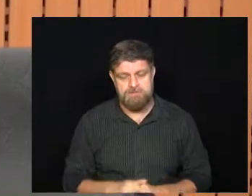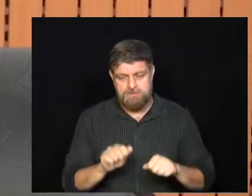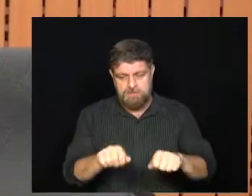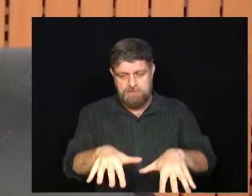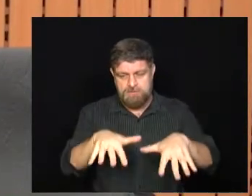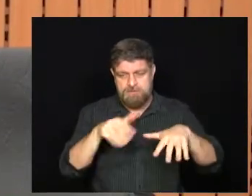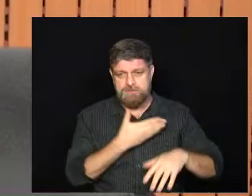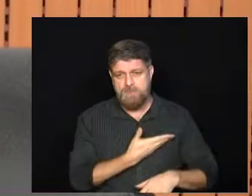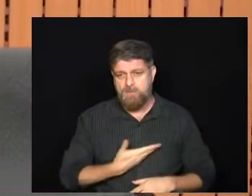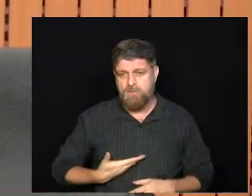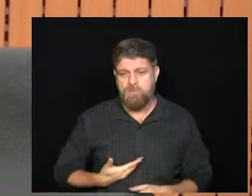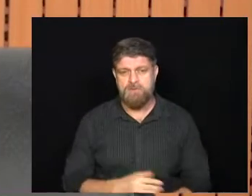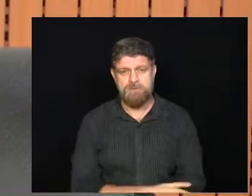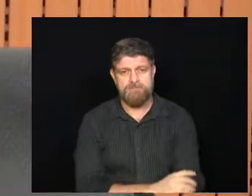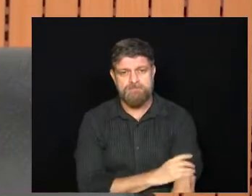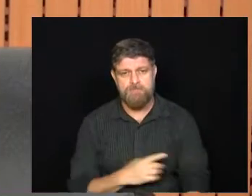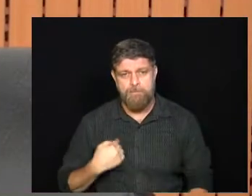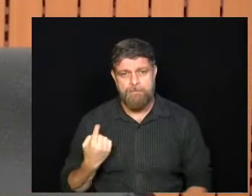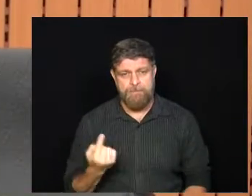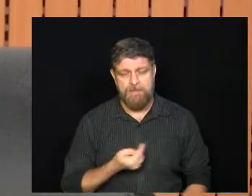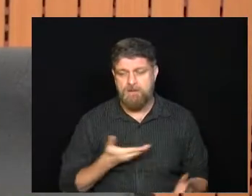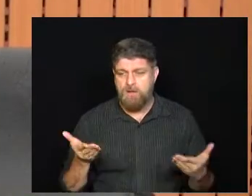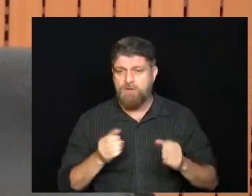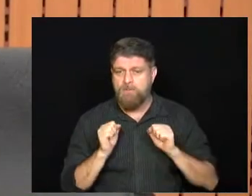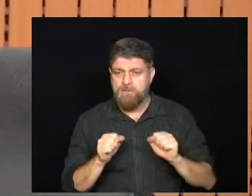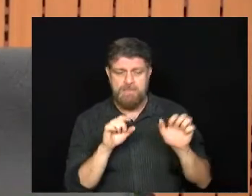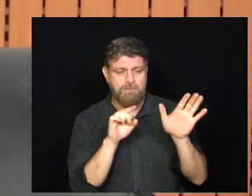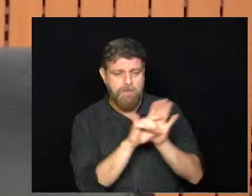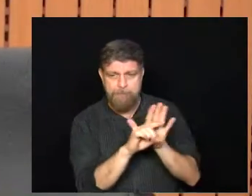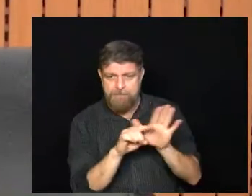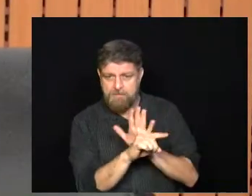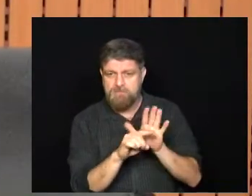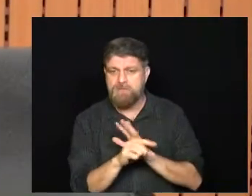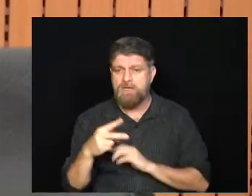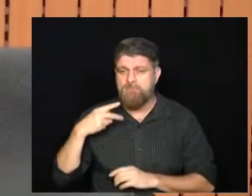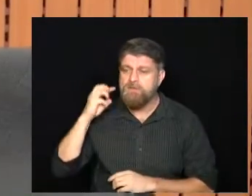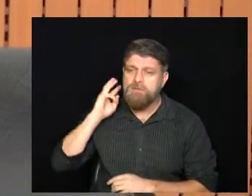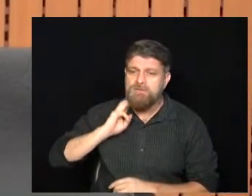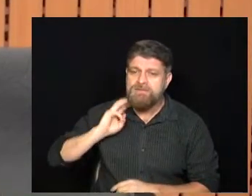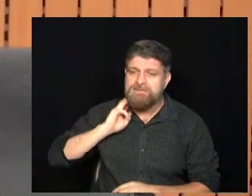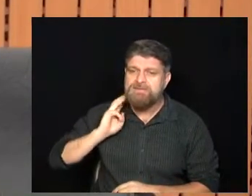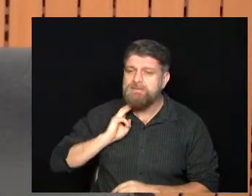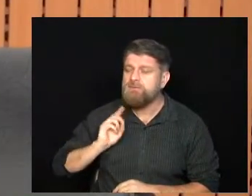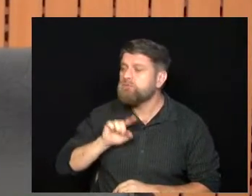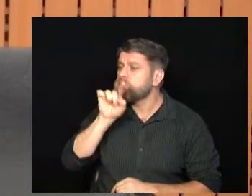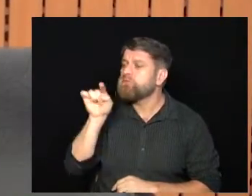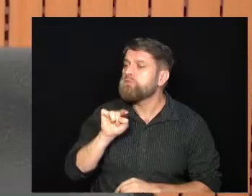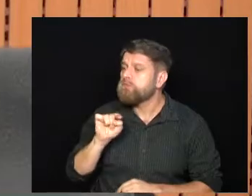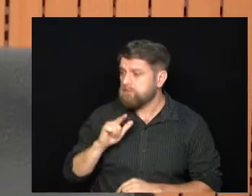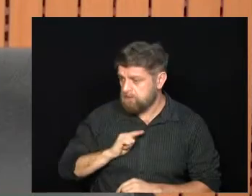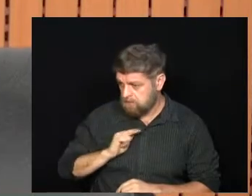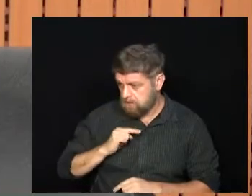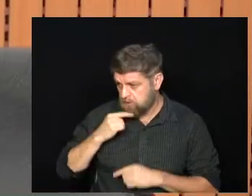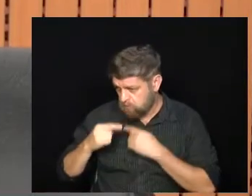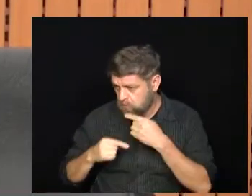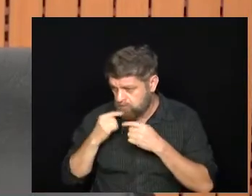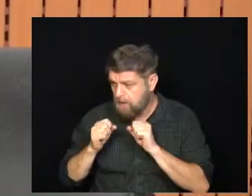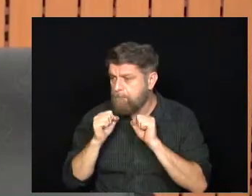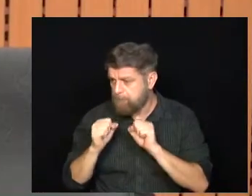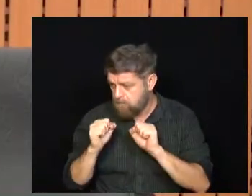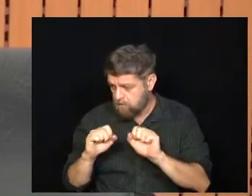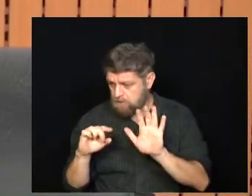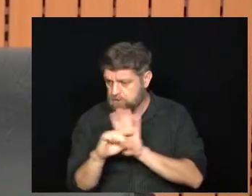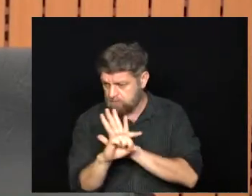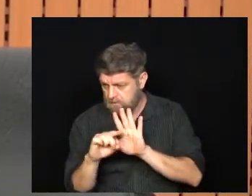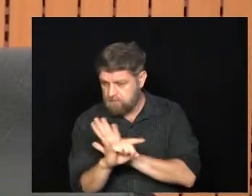audiência, e dizer que estamos abertos às perguntas ao nosso vereador Cecílio. Tem alguma pergunta, vereador? A palavra está com vocês. Pode, se